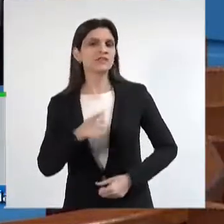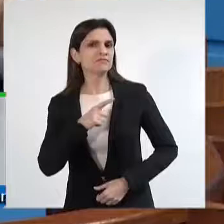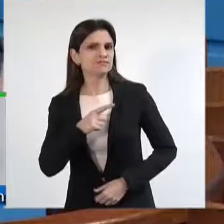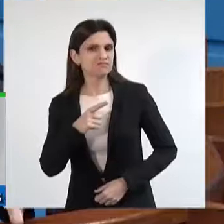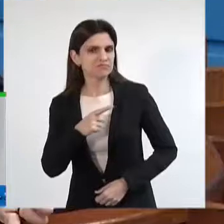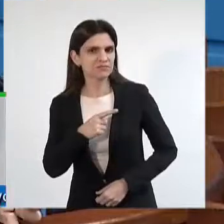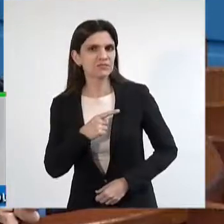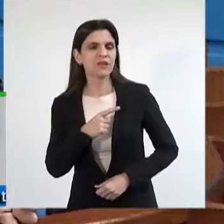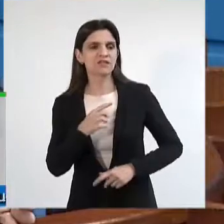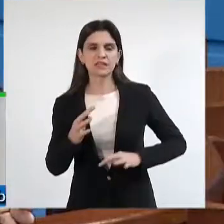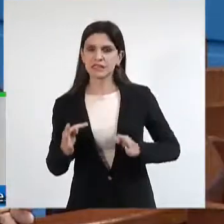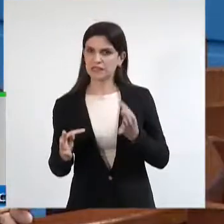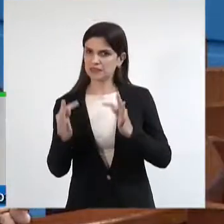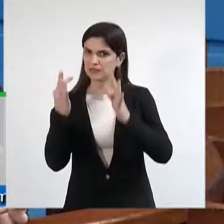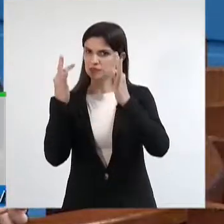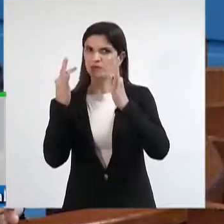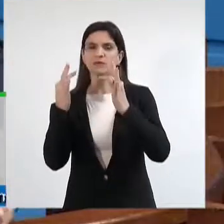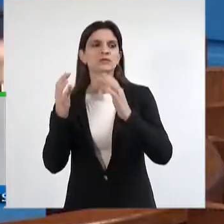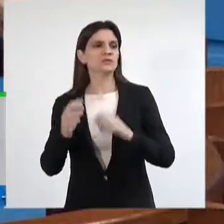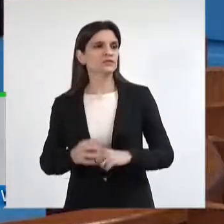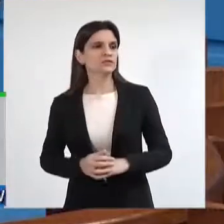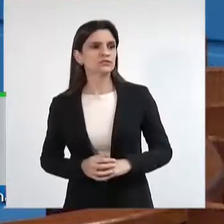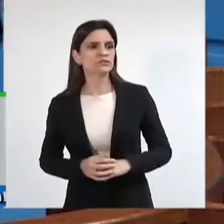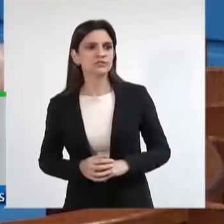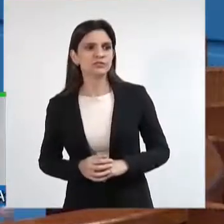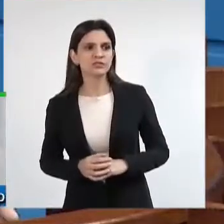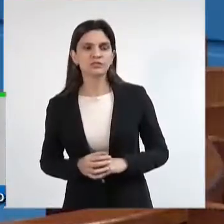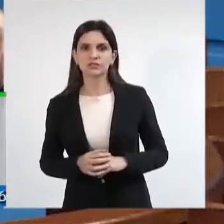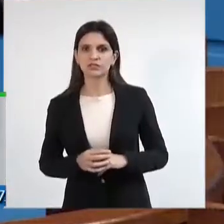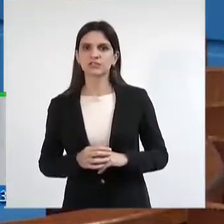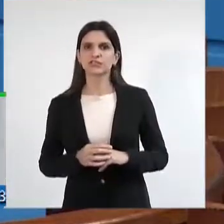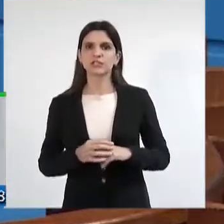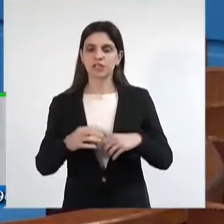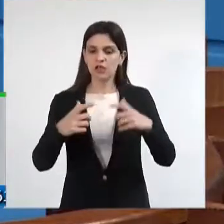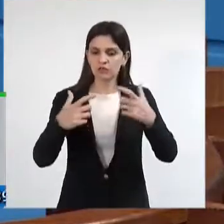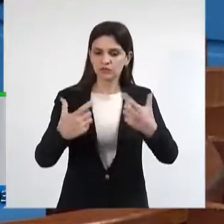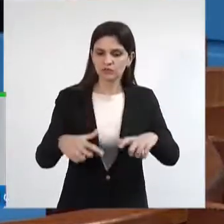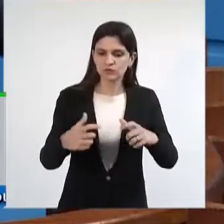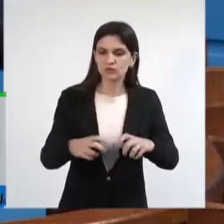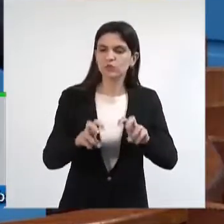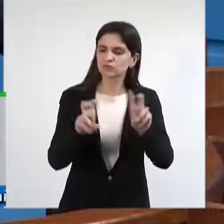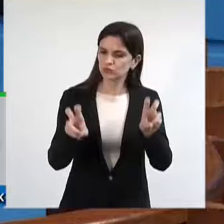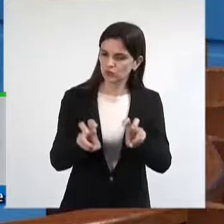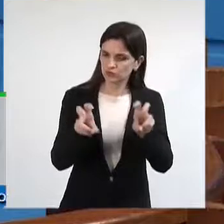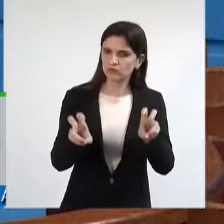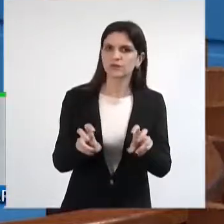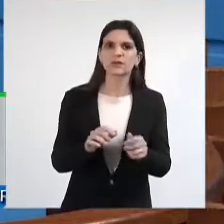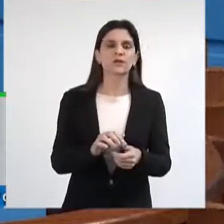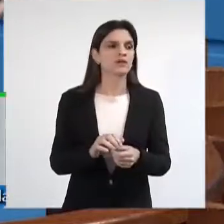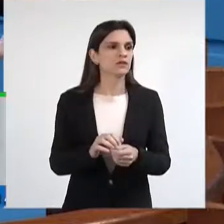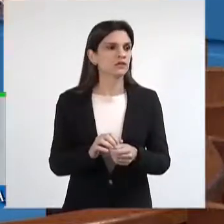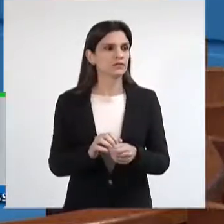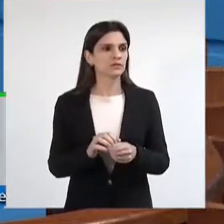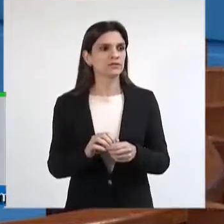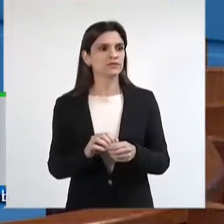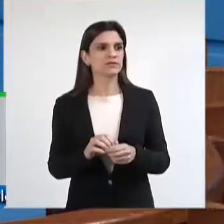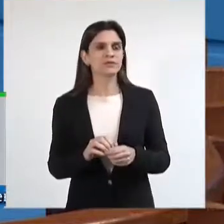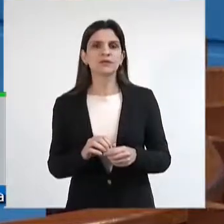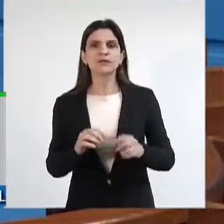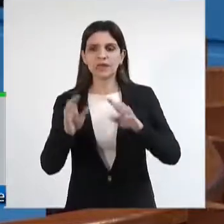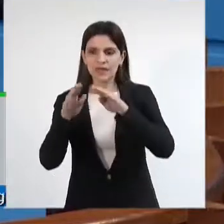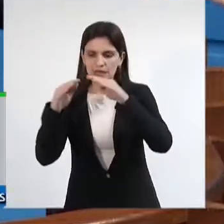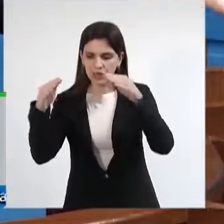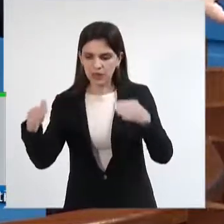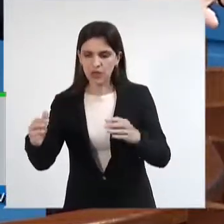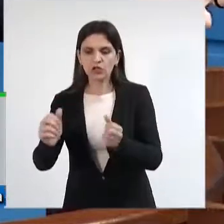investimentos na área da tecnologia da informação, nas escolas, laboratórios, nós tivemos reforma de escolas, quadras cobertas,